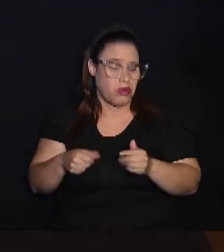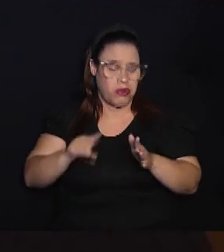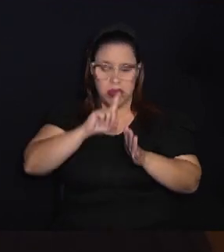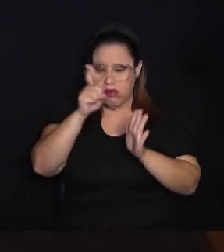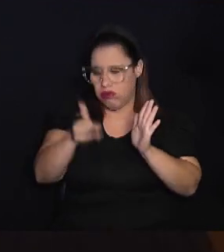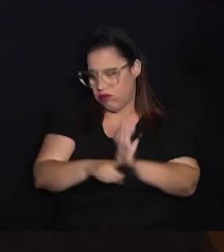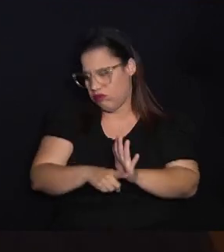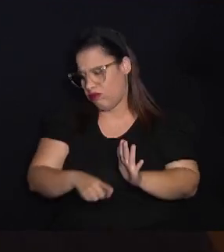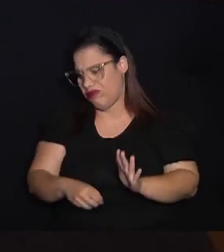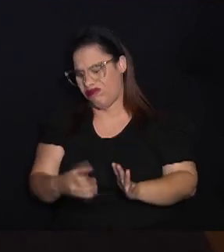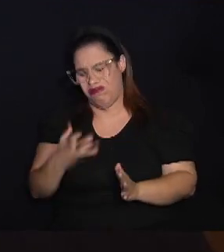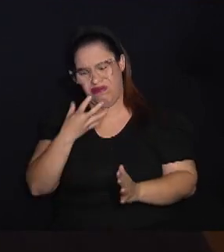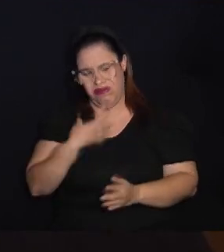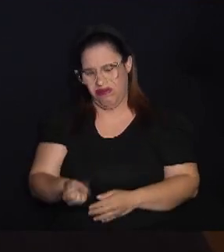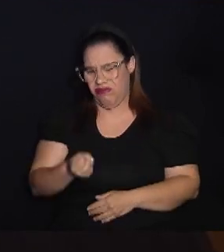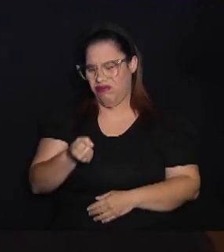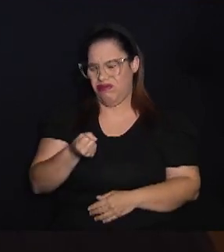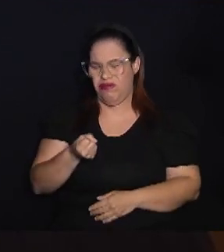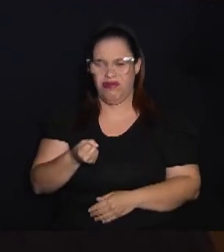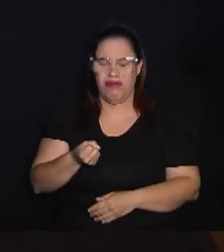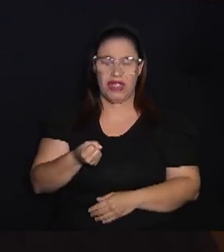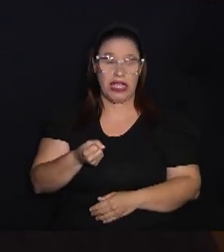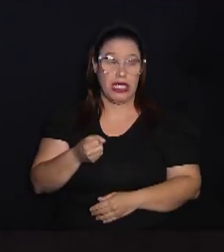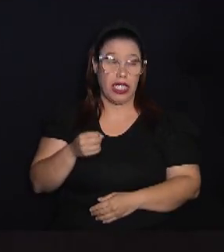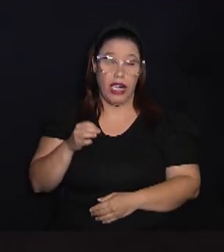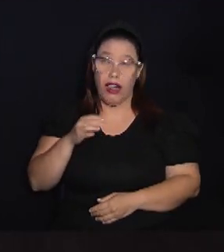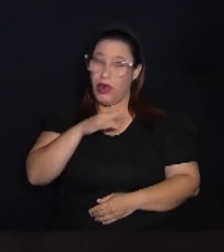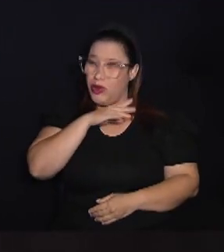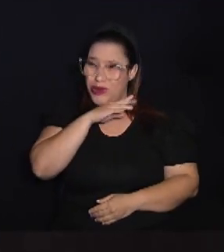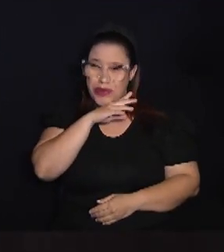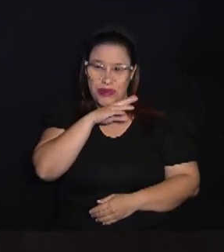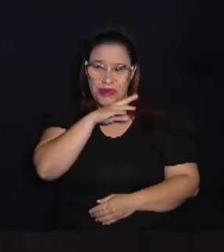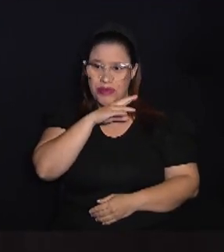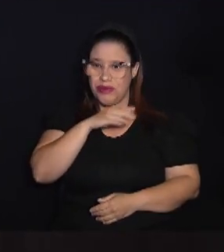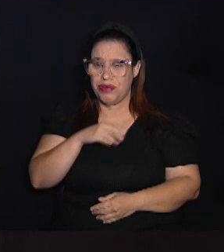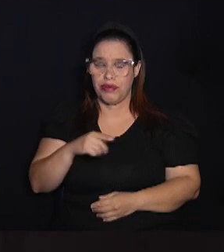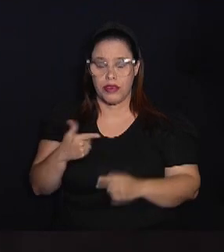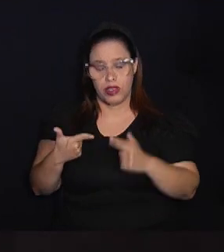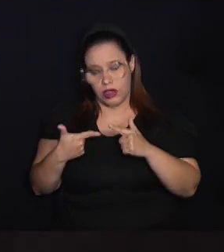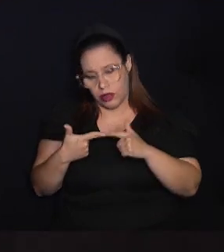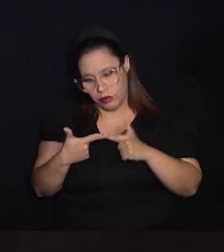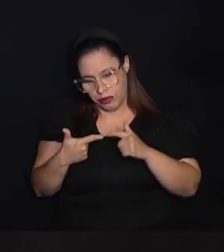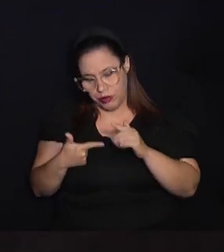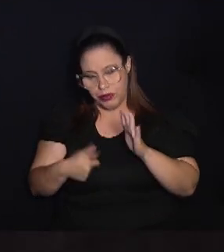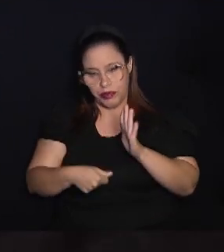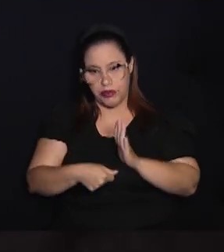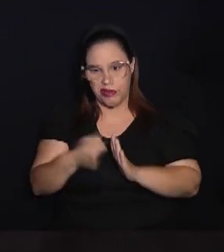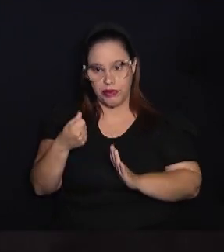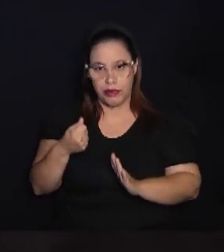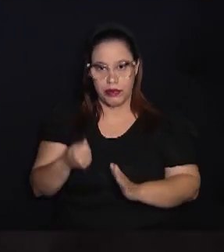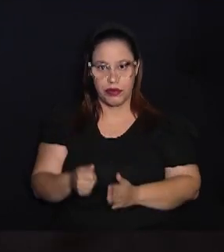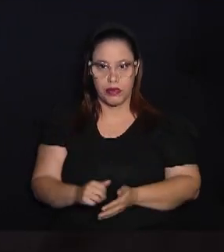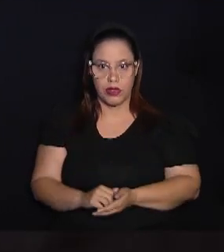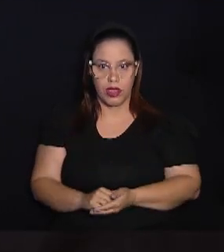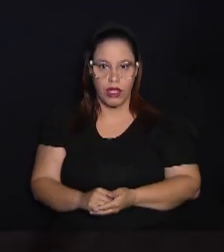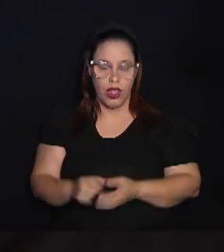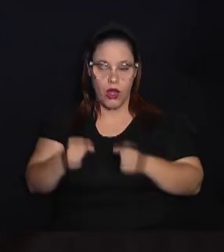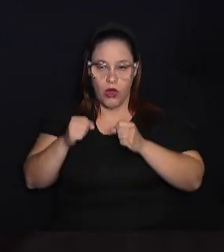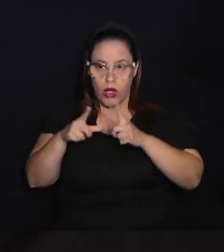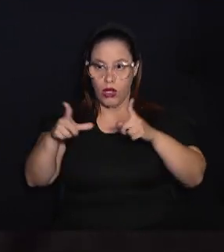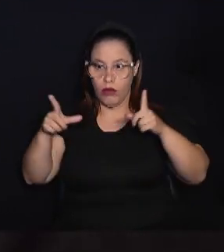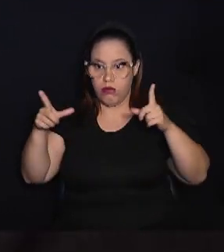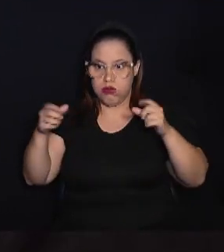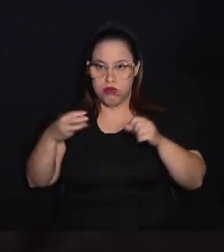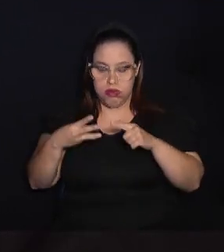recebe, é terrível, né? Essa segunda vez foi assim, ele apareceu e desenvolveu